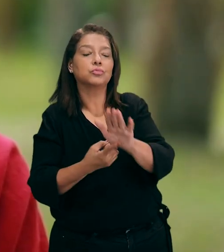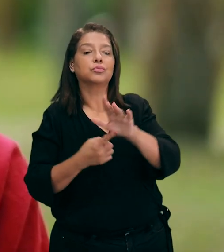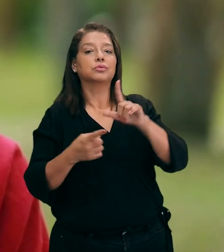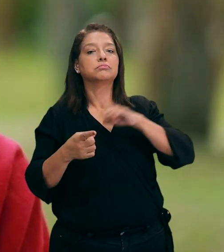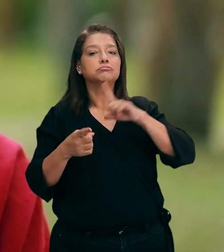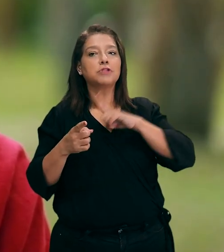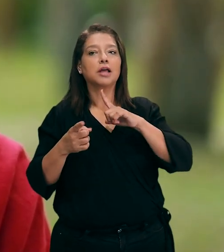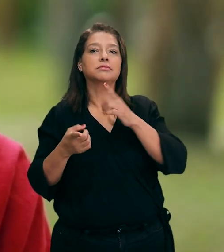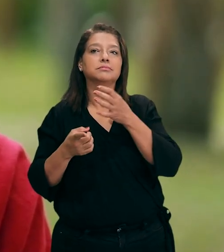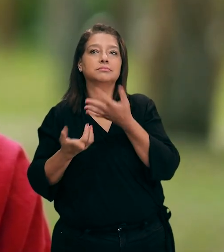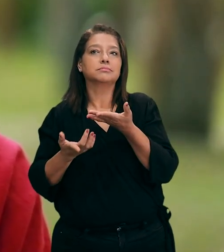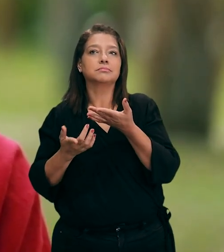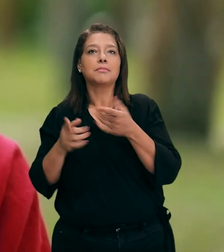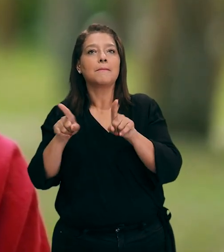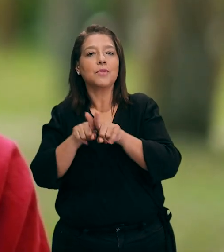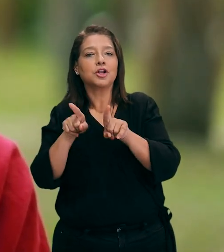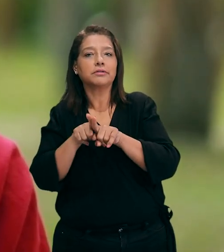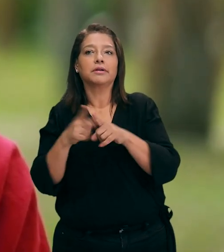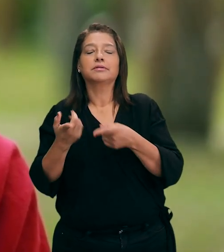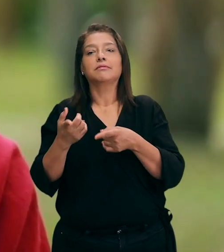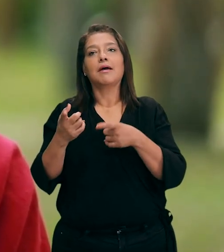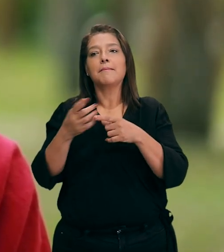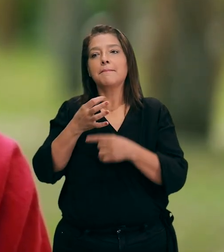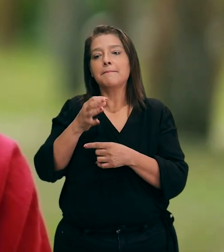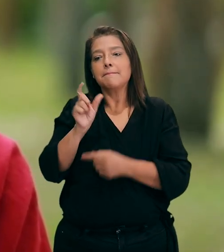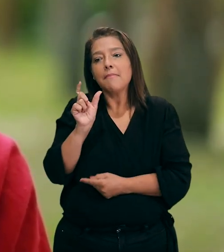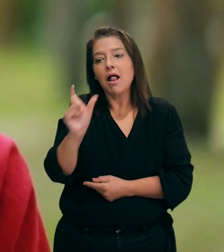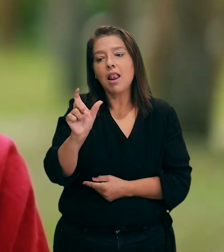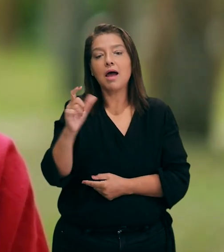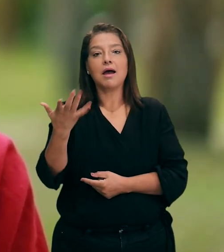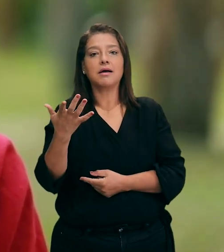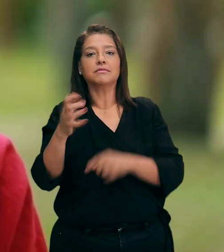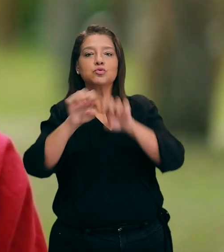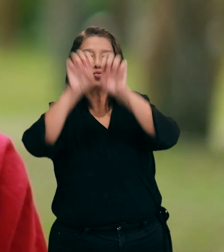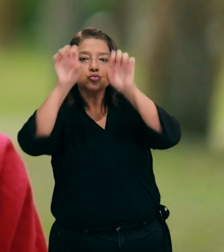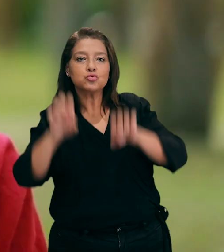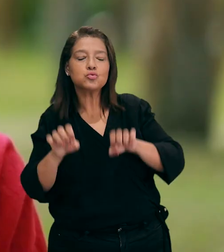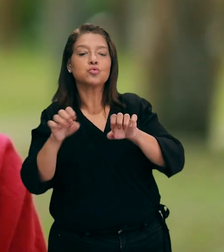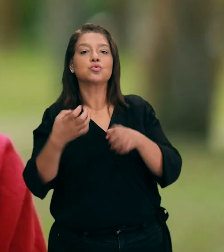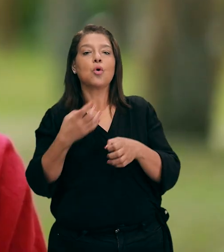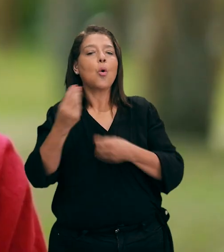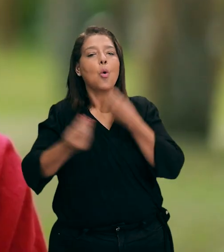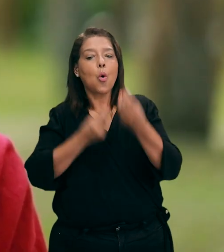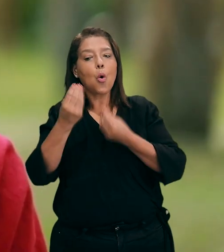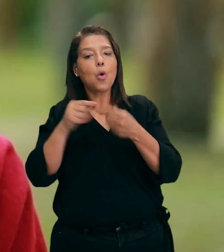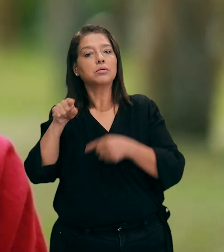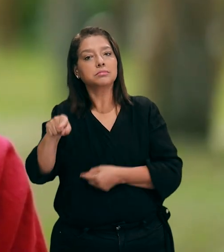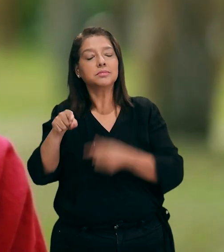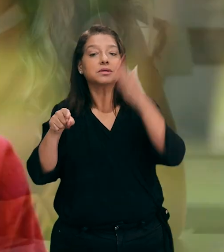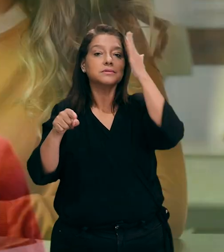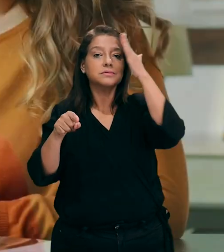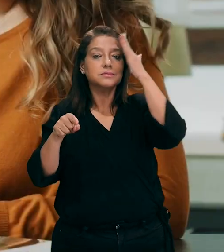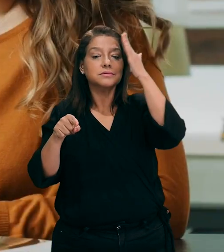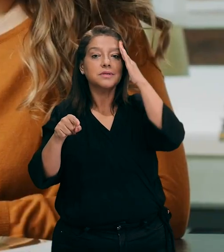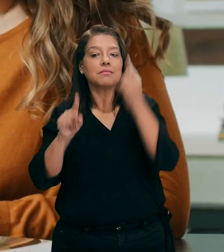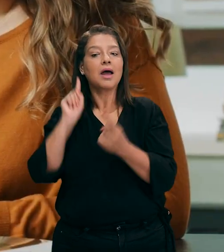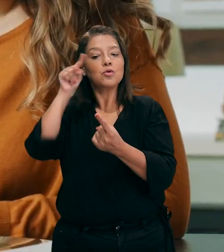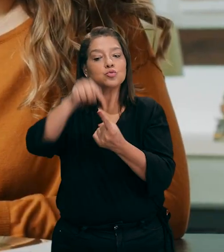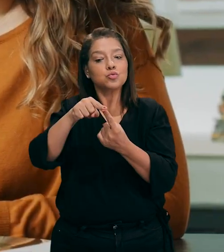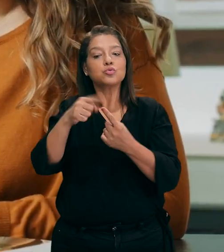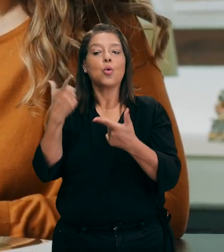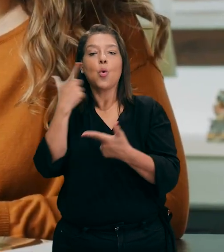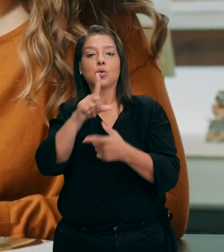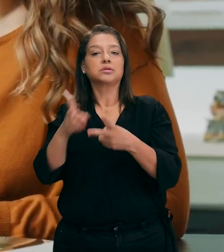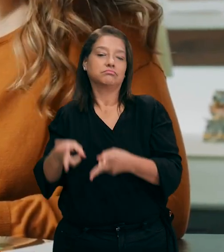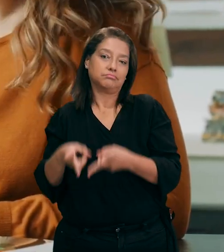pistas, sejam palavras, estrutura, tom, que de alguma forma denuncia a sua finalidade?